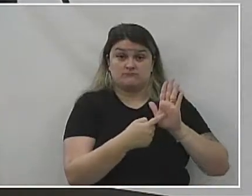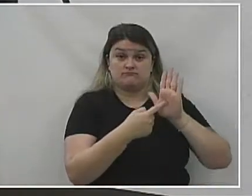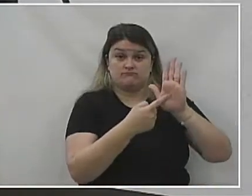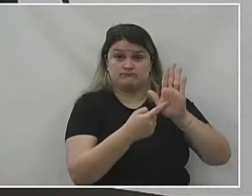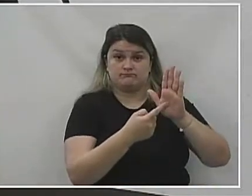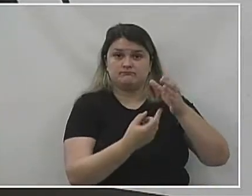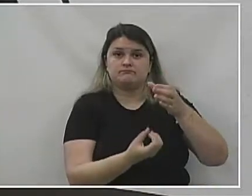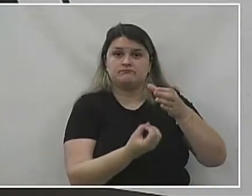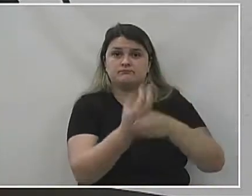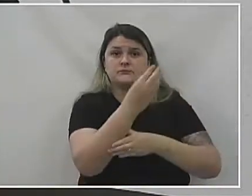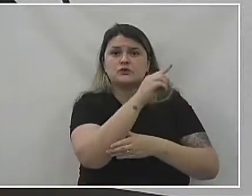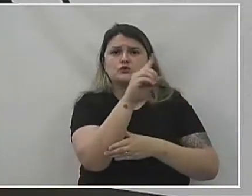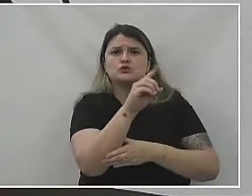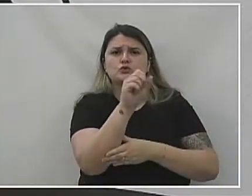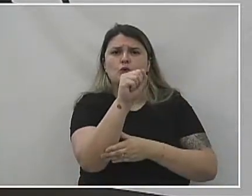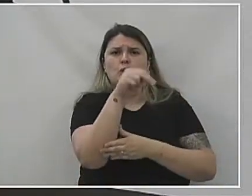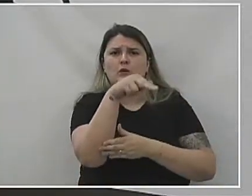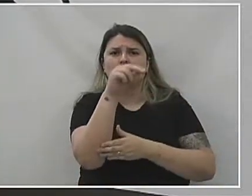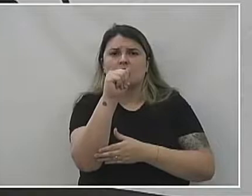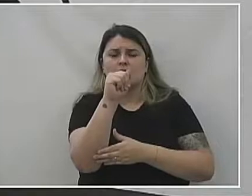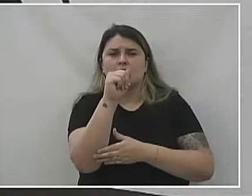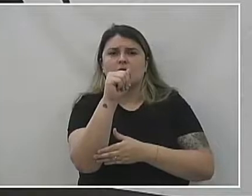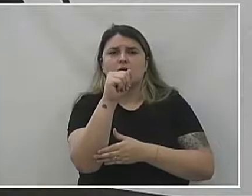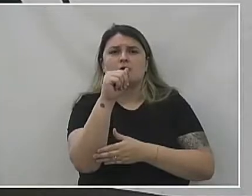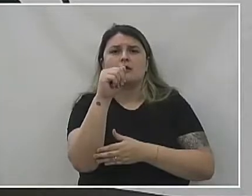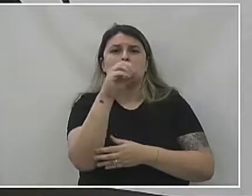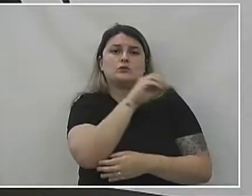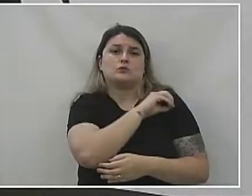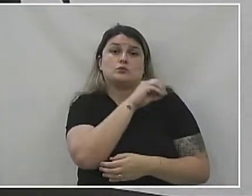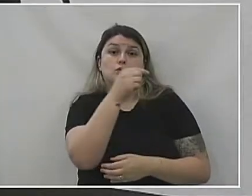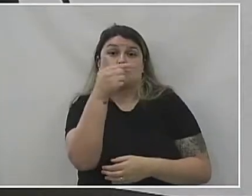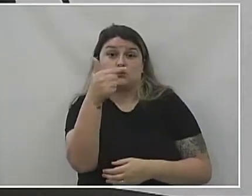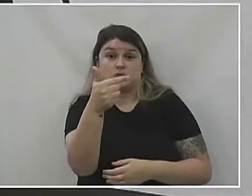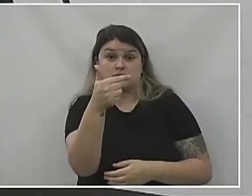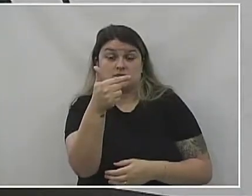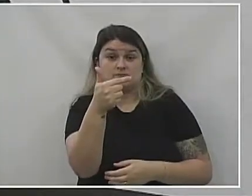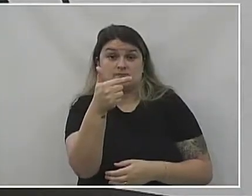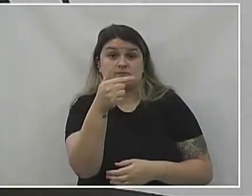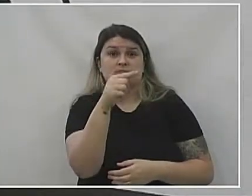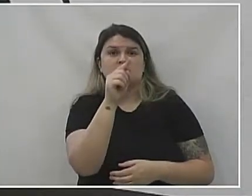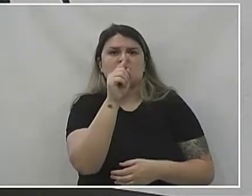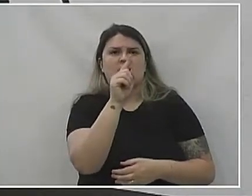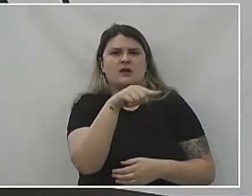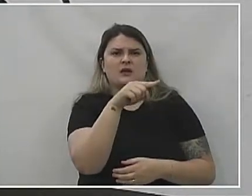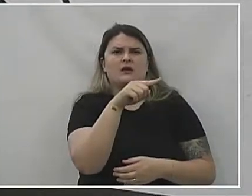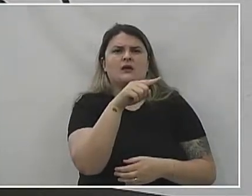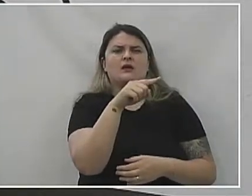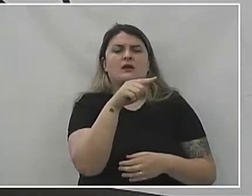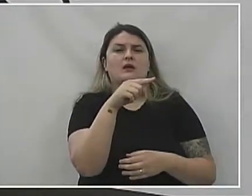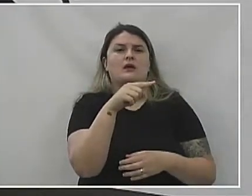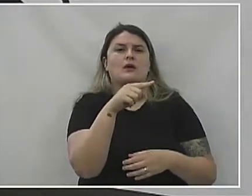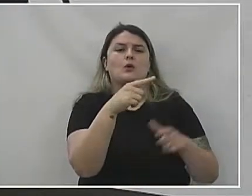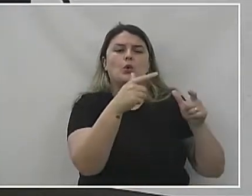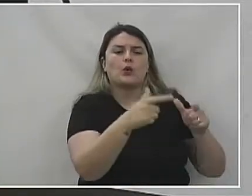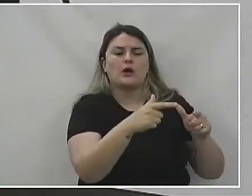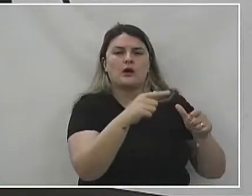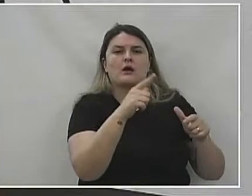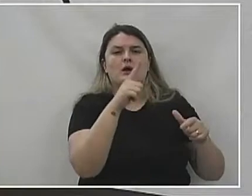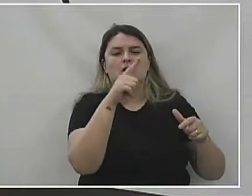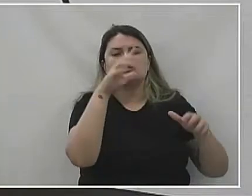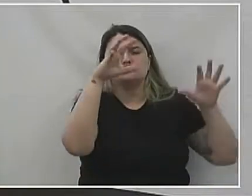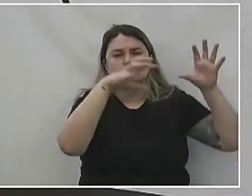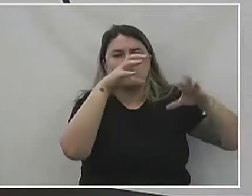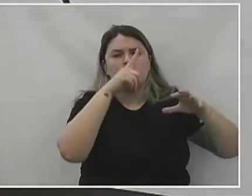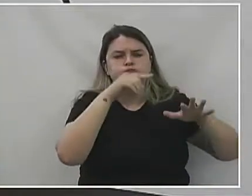criou a zonas de ocupação orientada número 2 que correspondem às áreas compreendidas pela cota de 10 anos que a cota